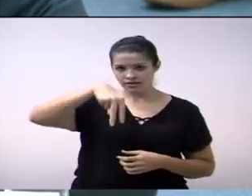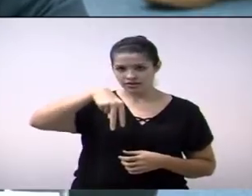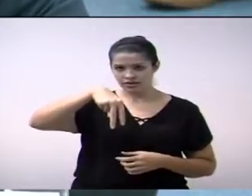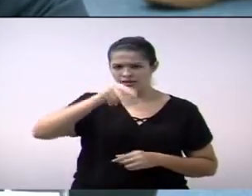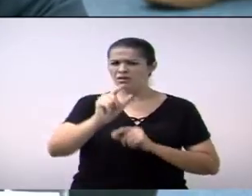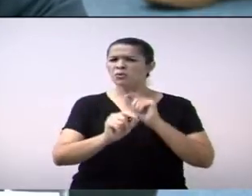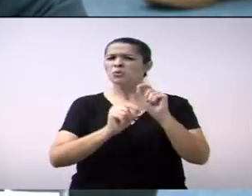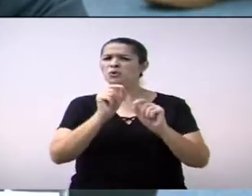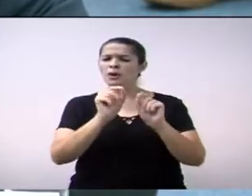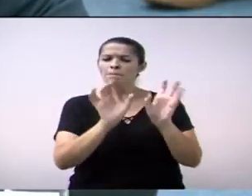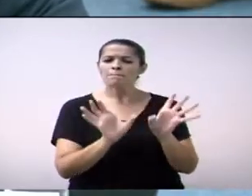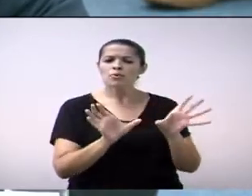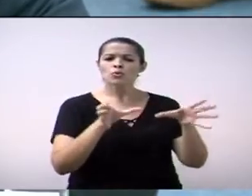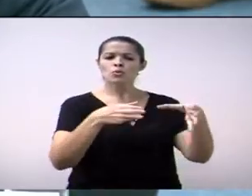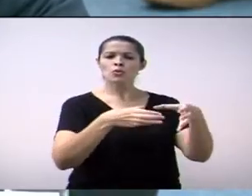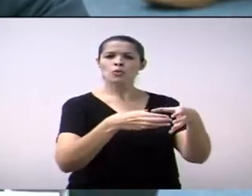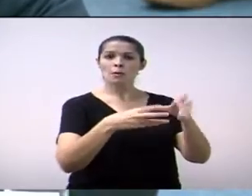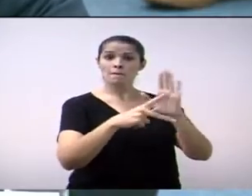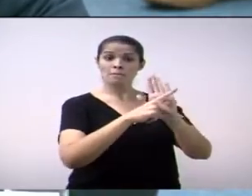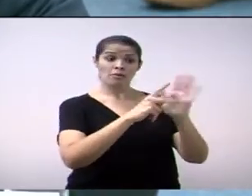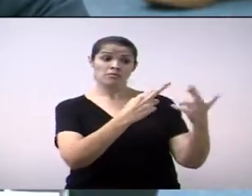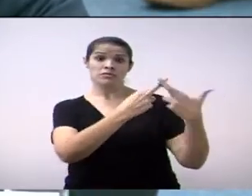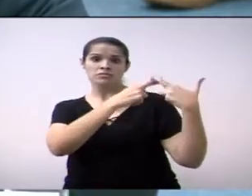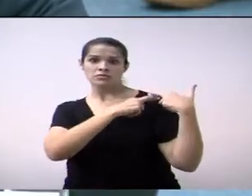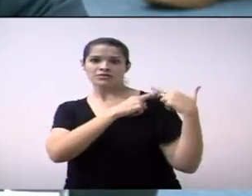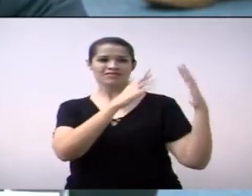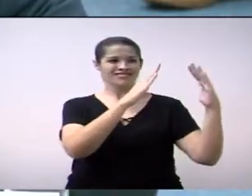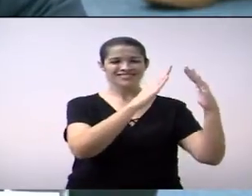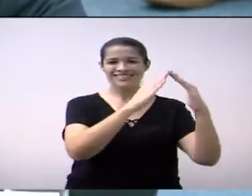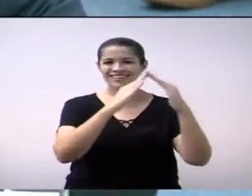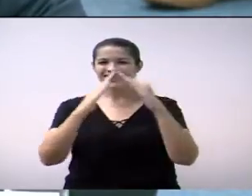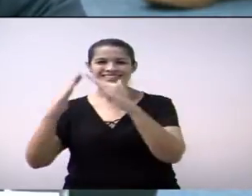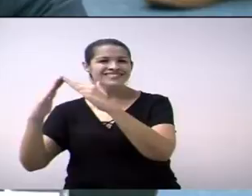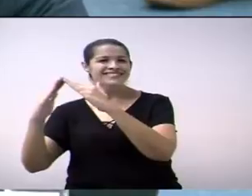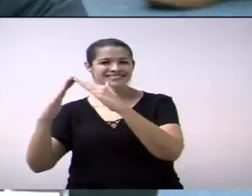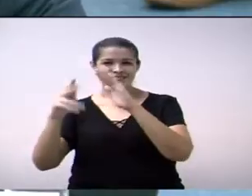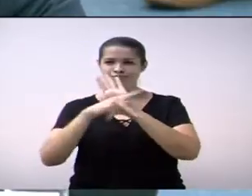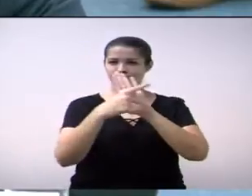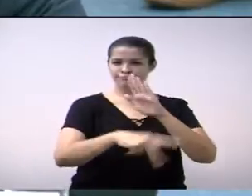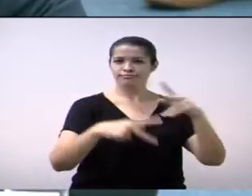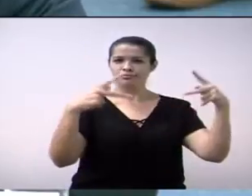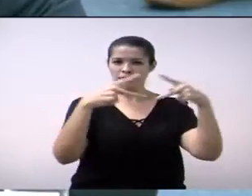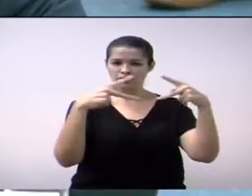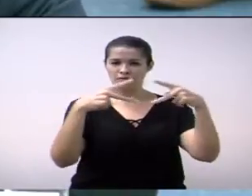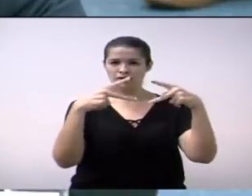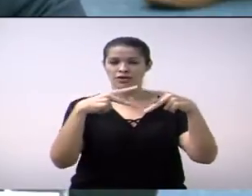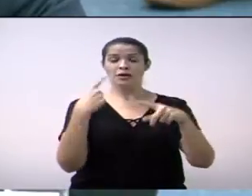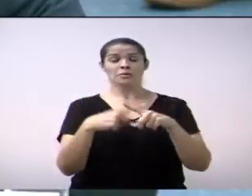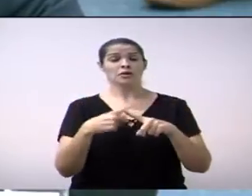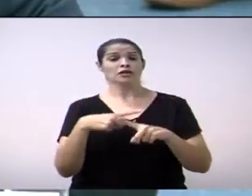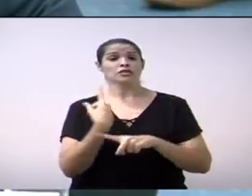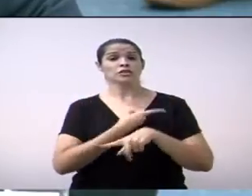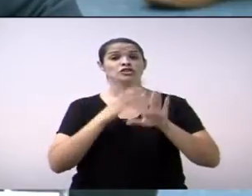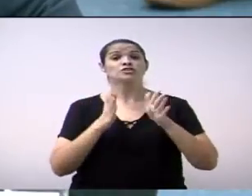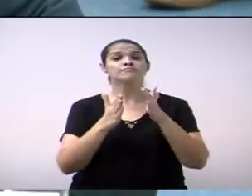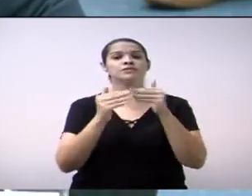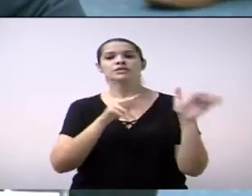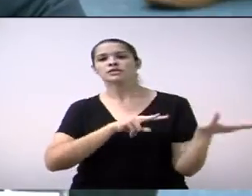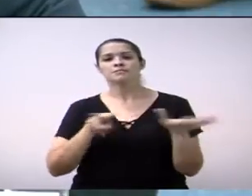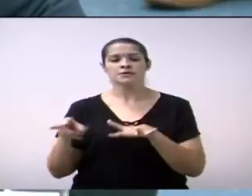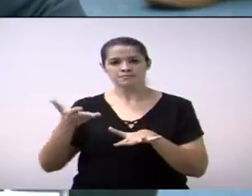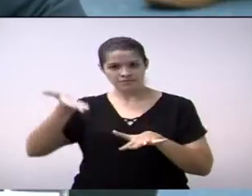Mobiliários, sobre os fundos de investimentos utilizados pelo Poliprev. O pedido foi feito na semana